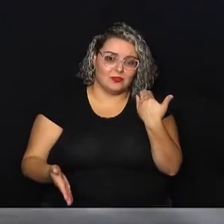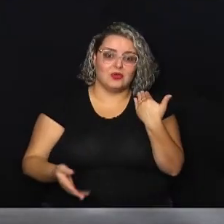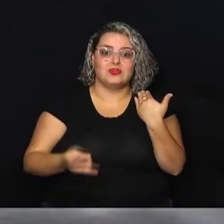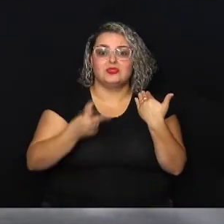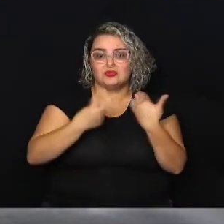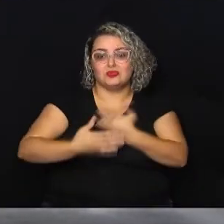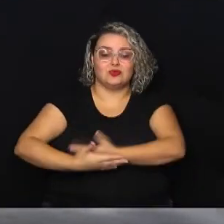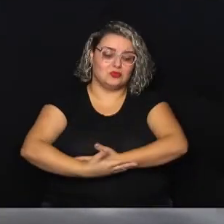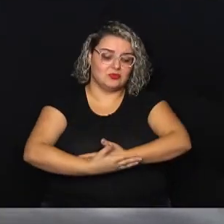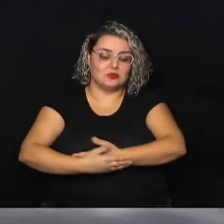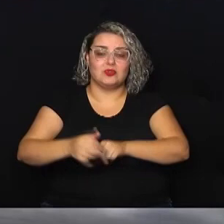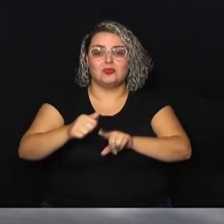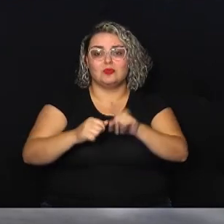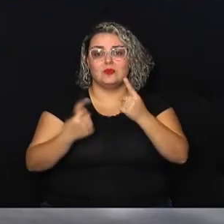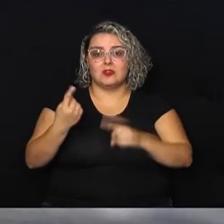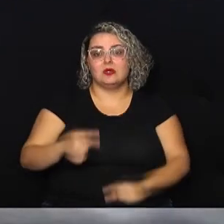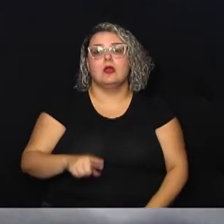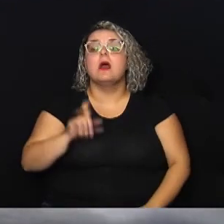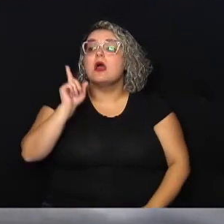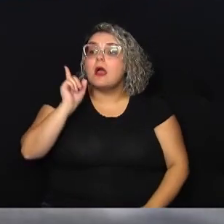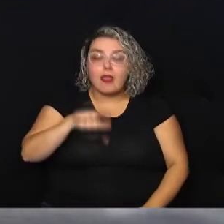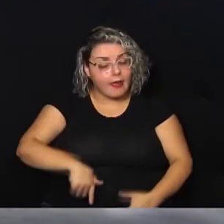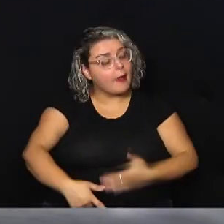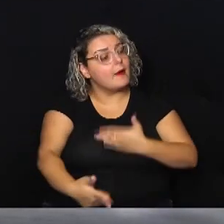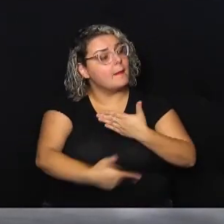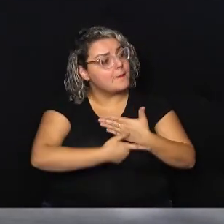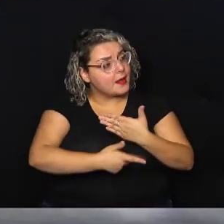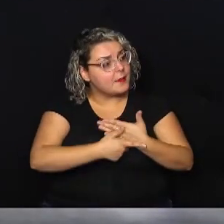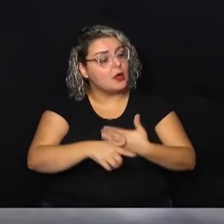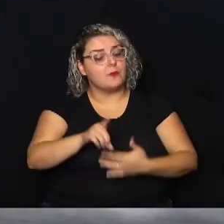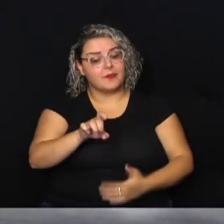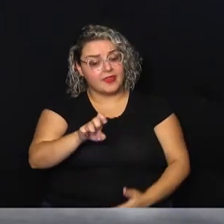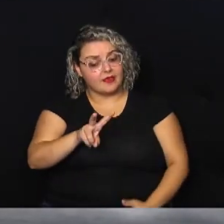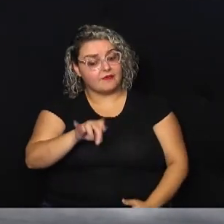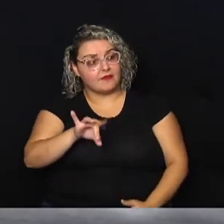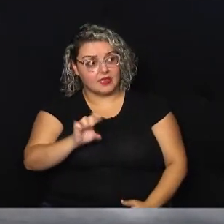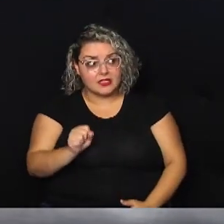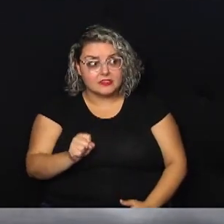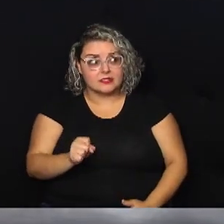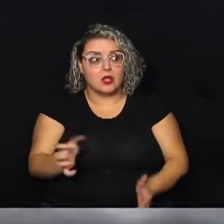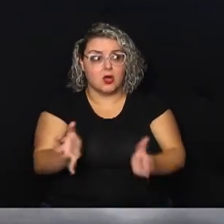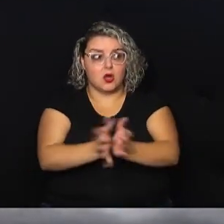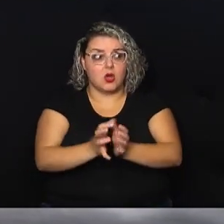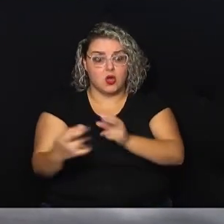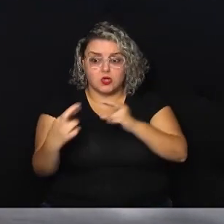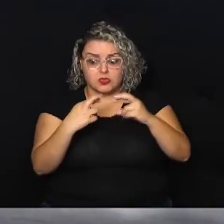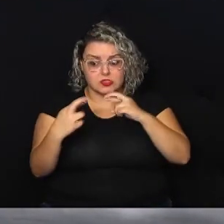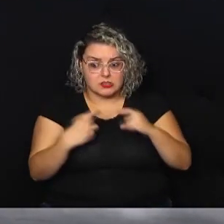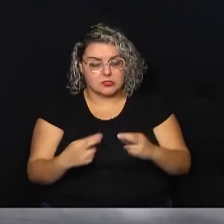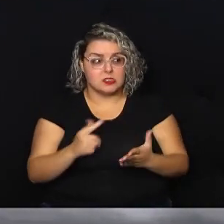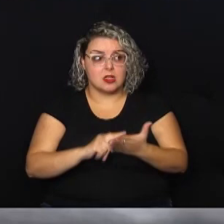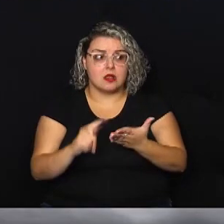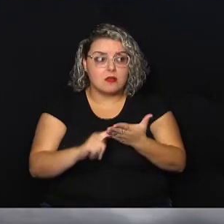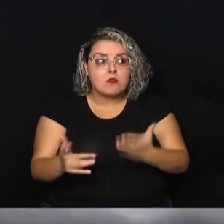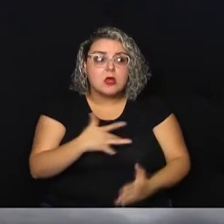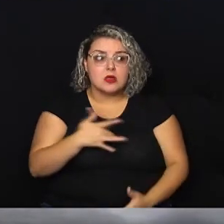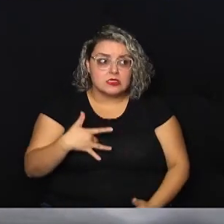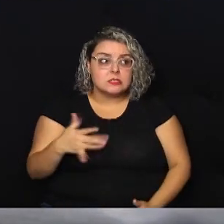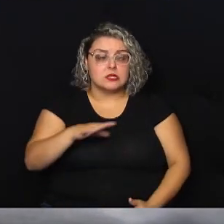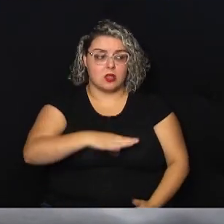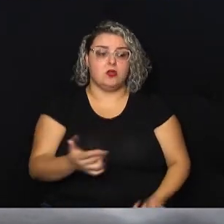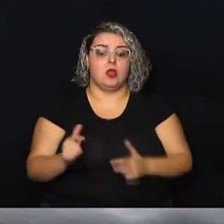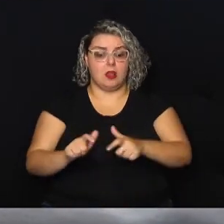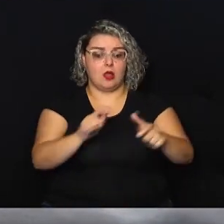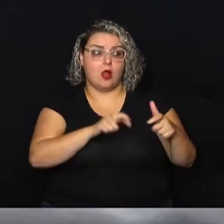É papel do Devisa, enquanto órgão de vigilância sanitária, a fiscalização das condições nesses